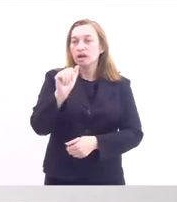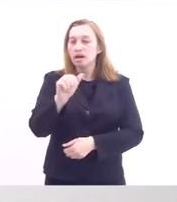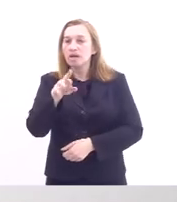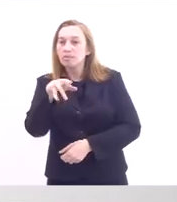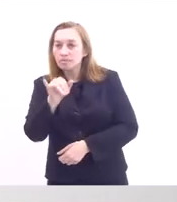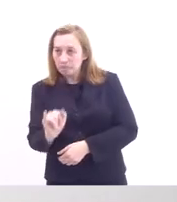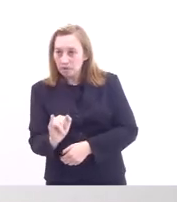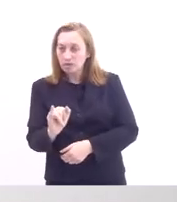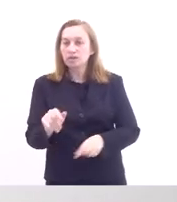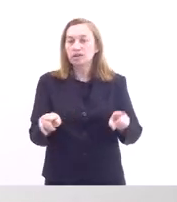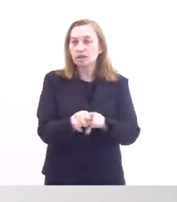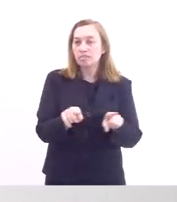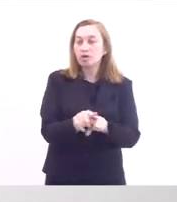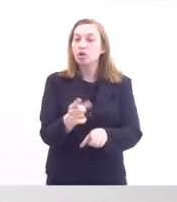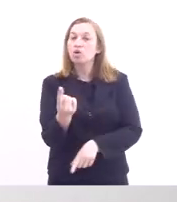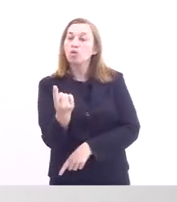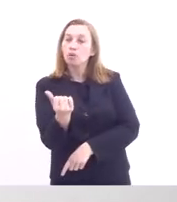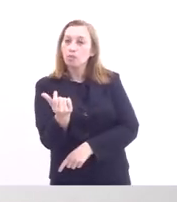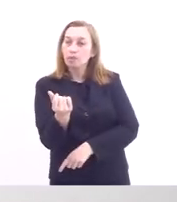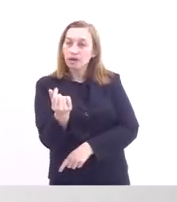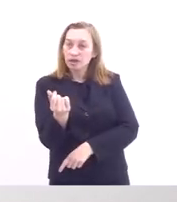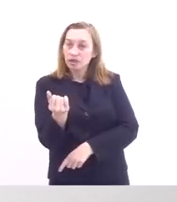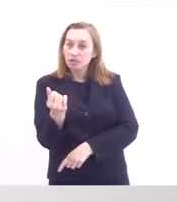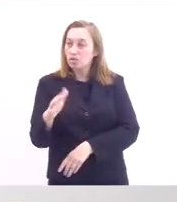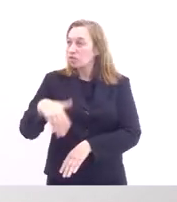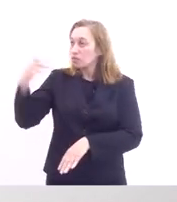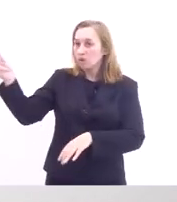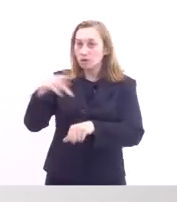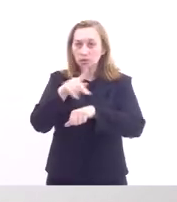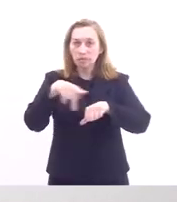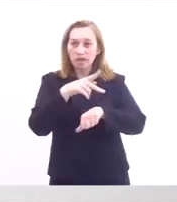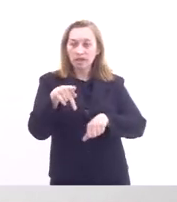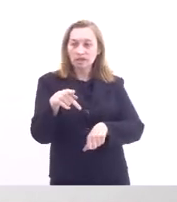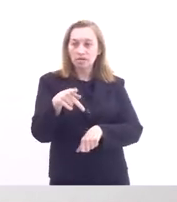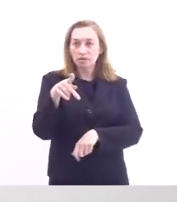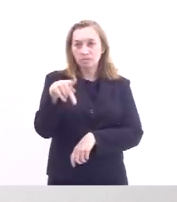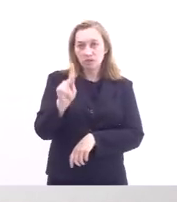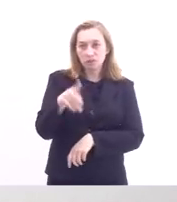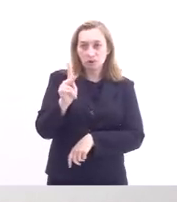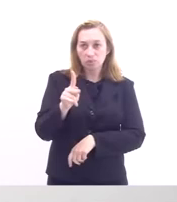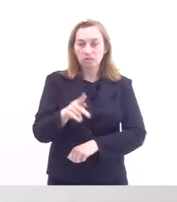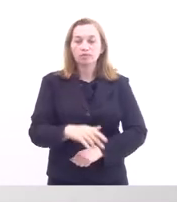do preço internacional do petróleo, que está em patamares elevados.